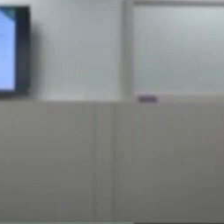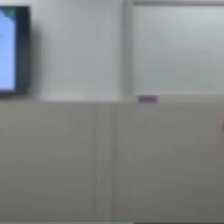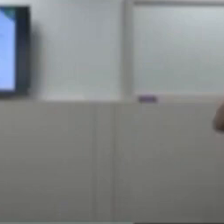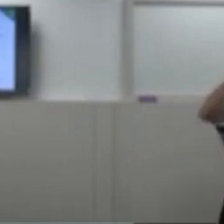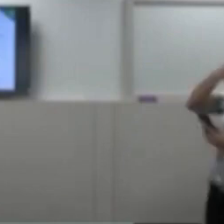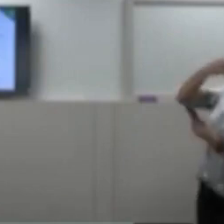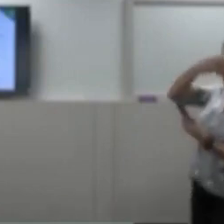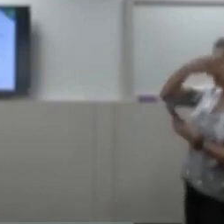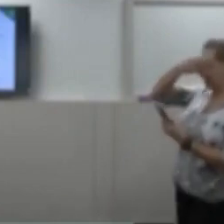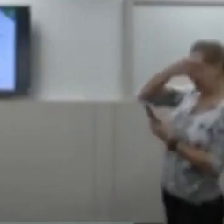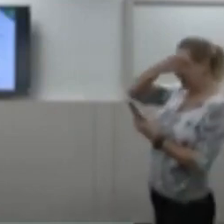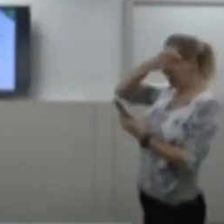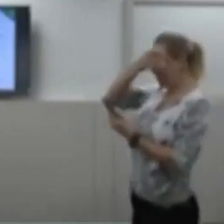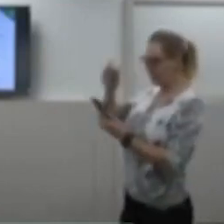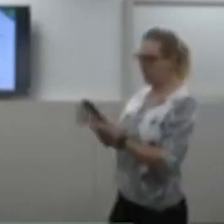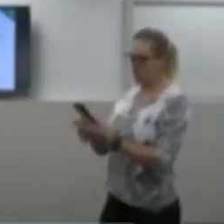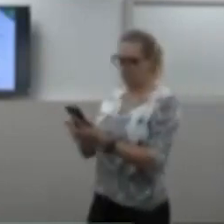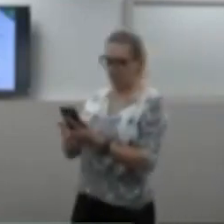Deu? Vamos lá?